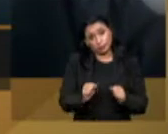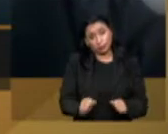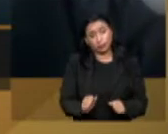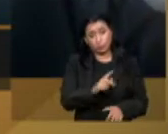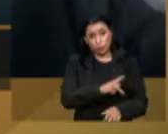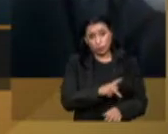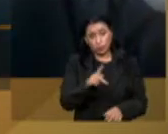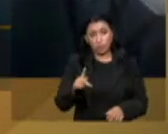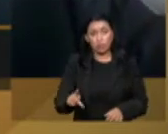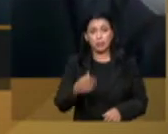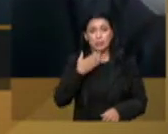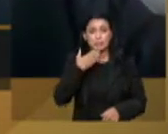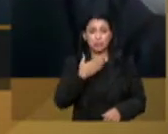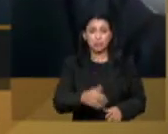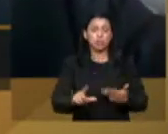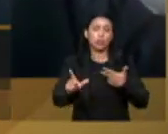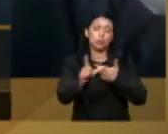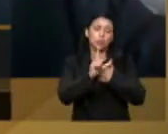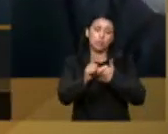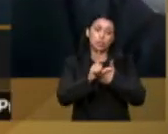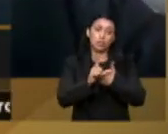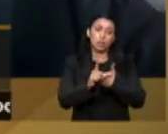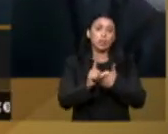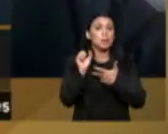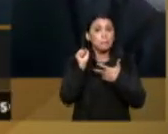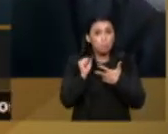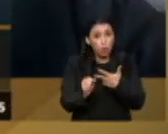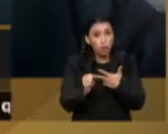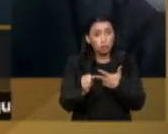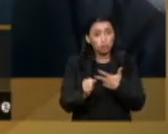Poder Legislativo e o Legislativo